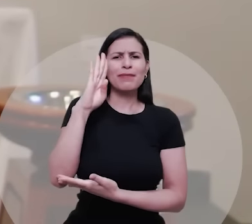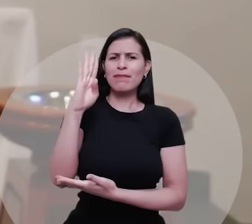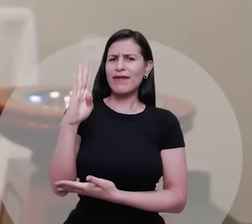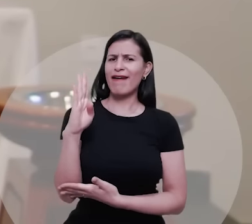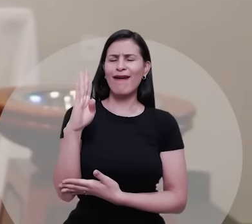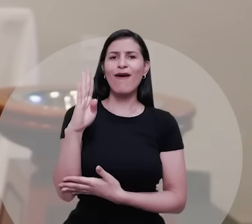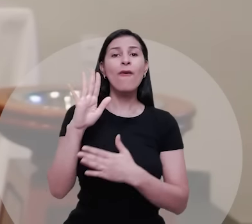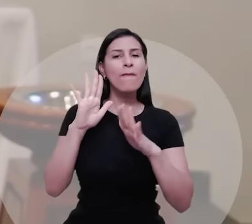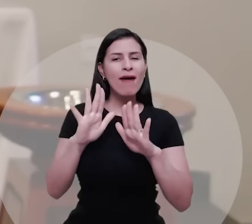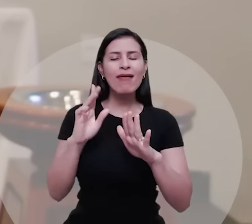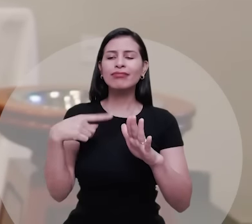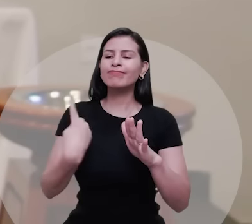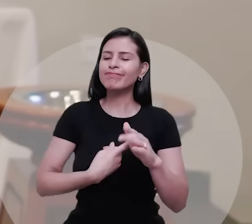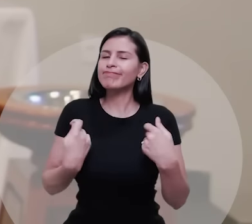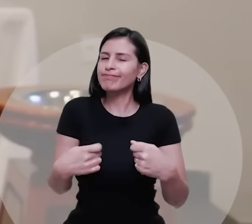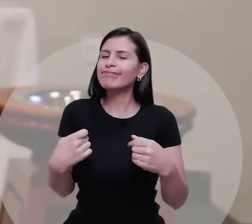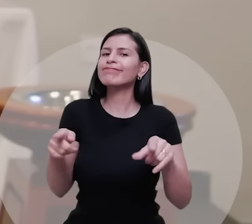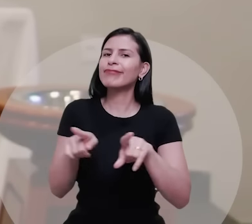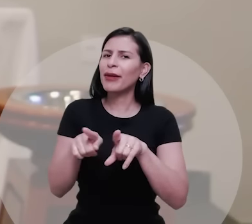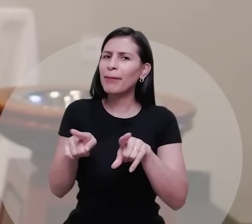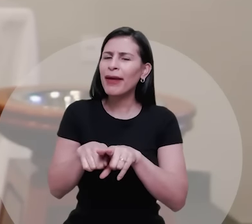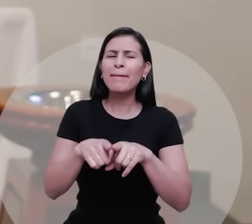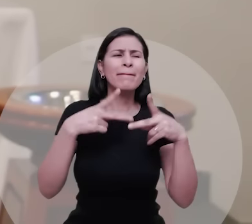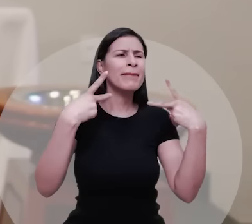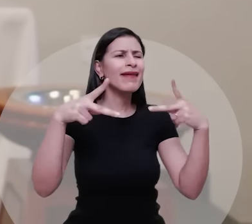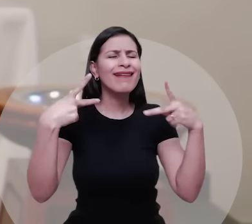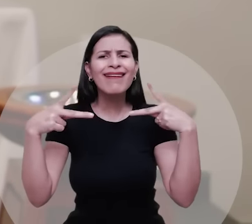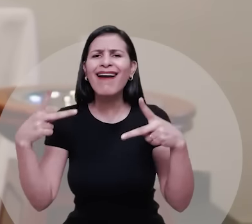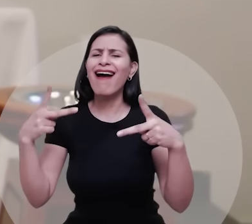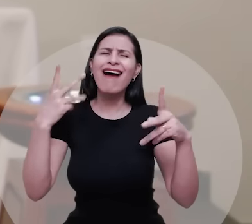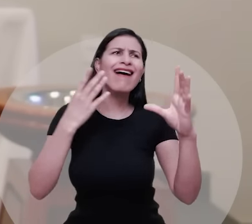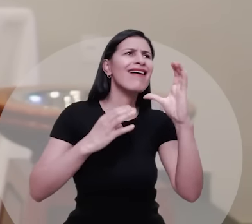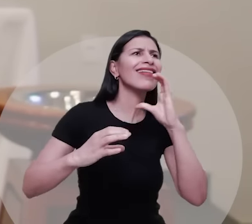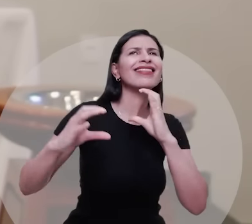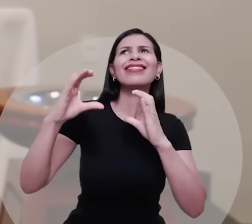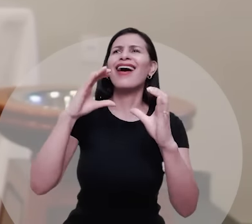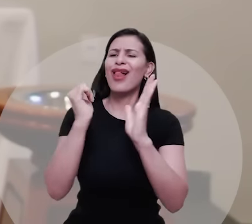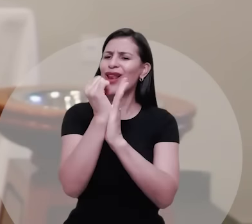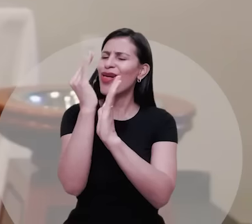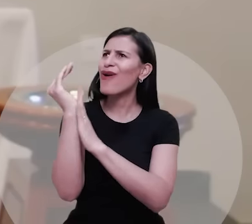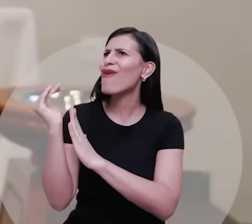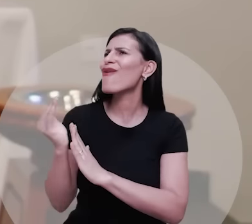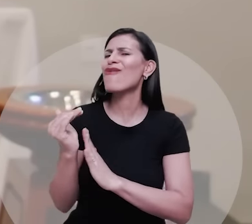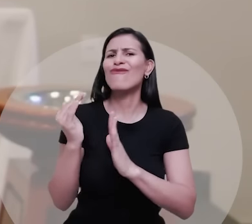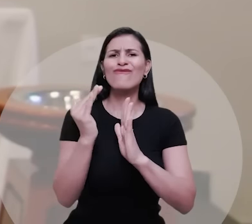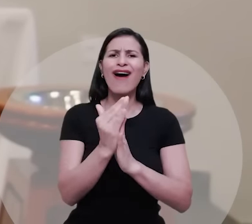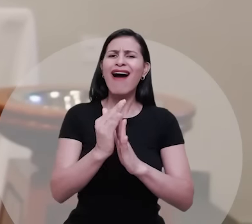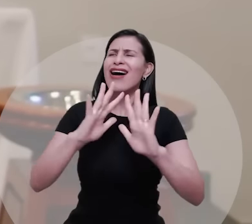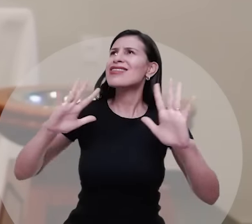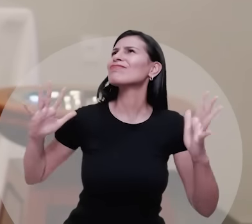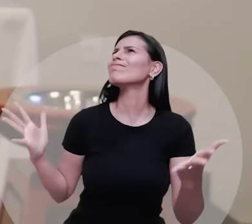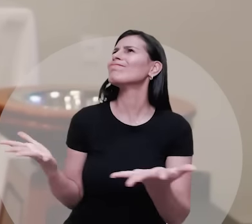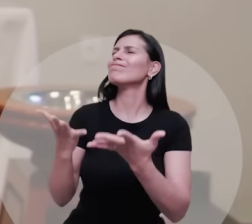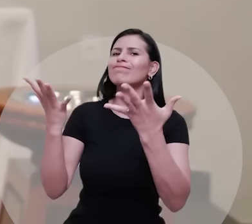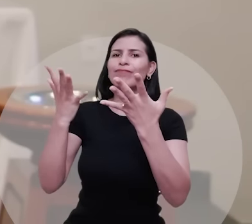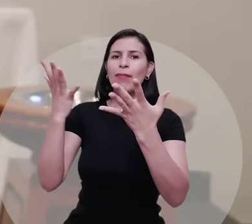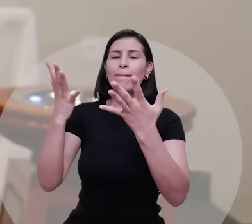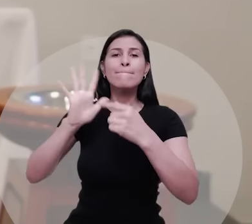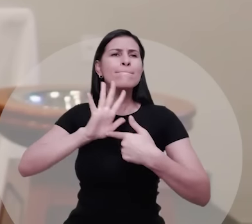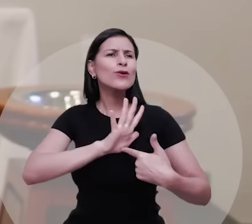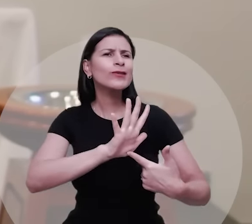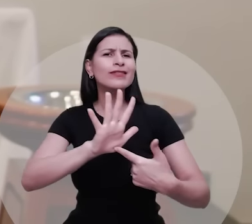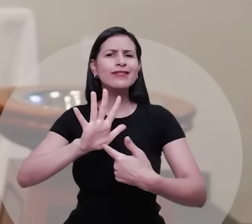Todo-Poderoso. A sua presença gloriosa enche o mundo inteiro. Isaías capítulo 6, versículo